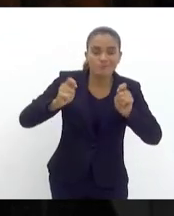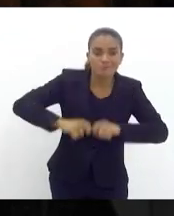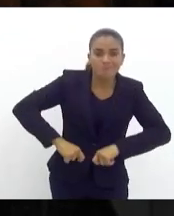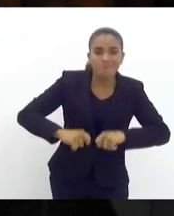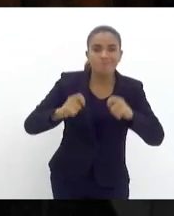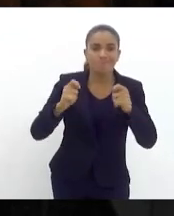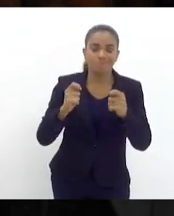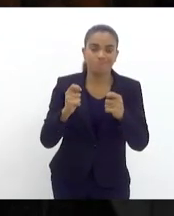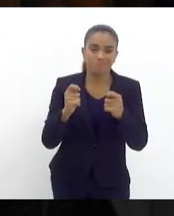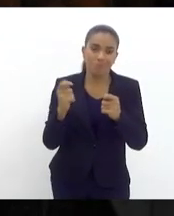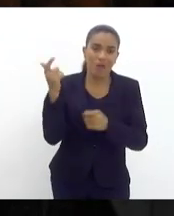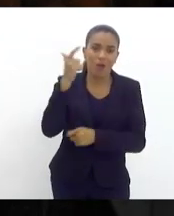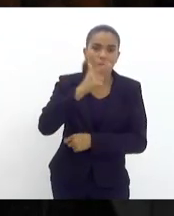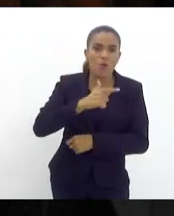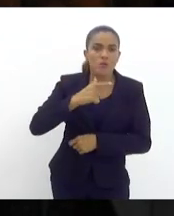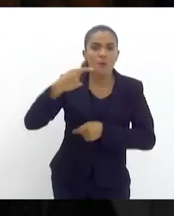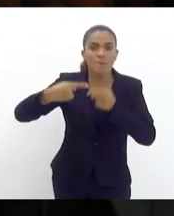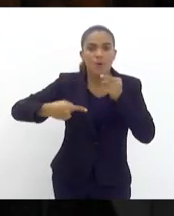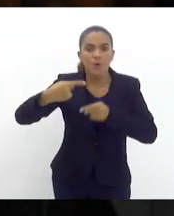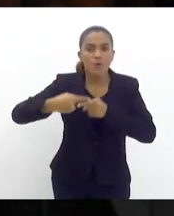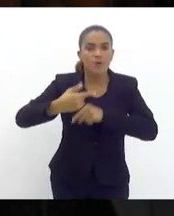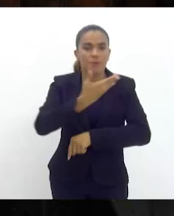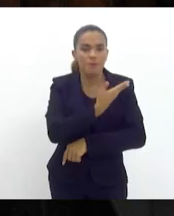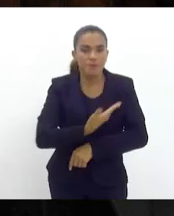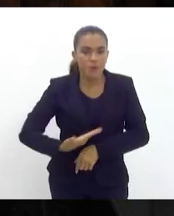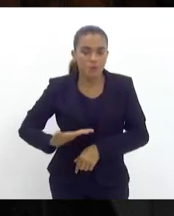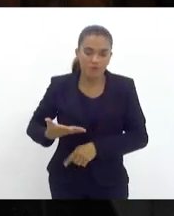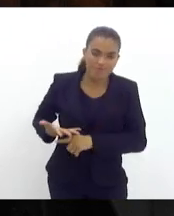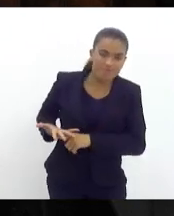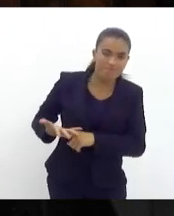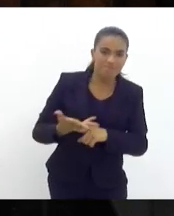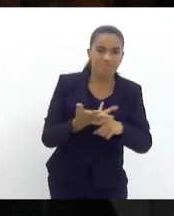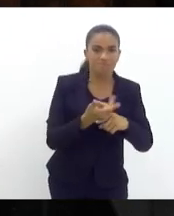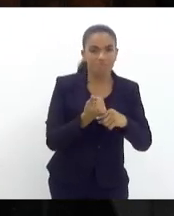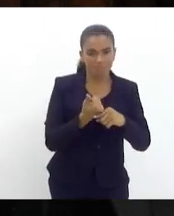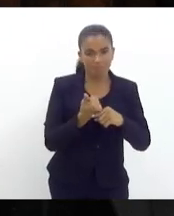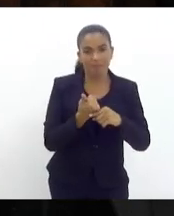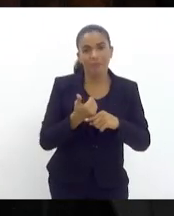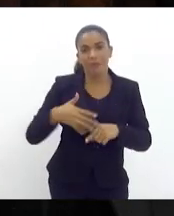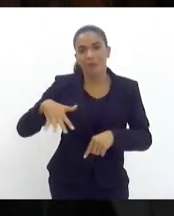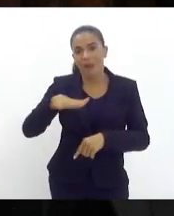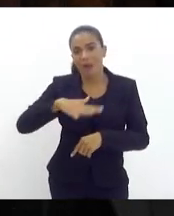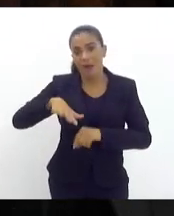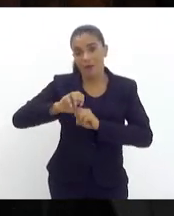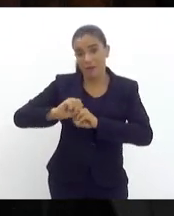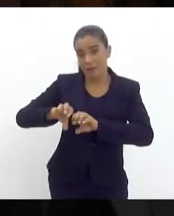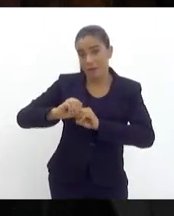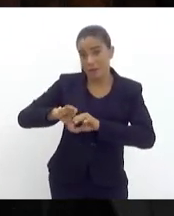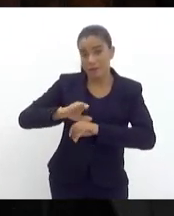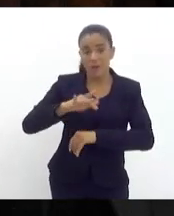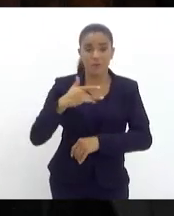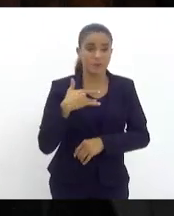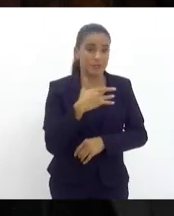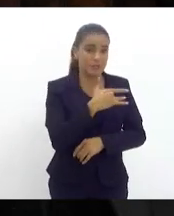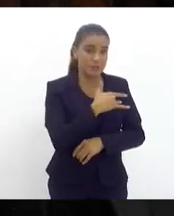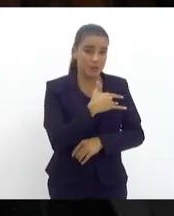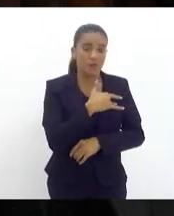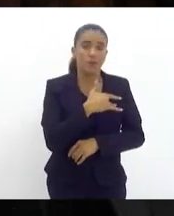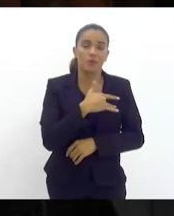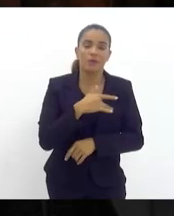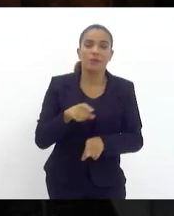para levar políticas públicas de qualidade na área da Educação da saúde